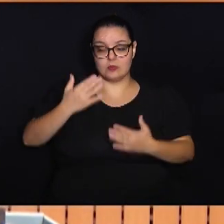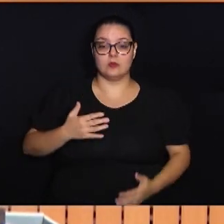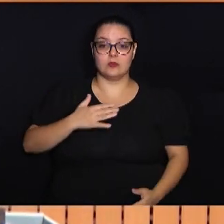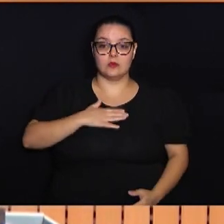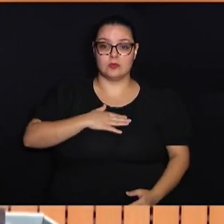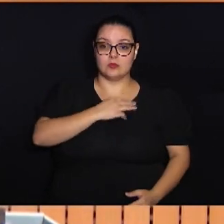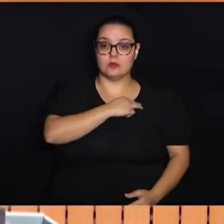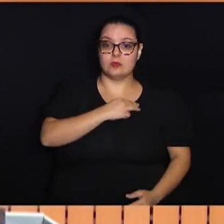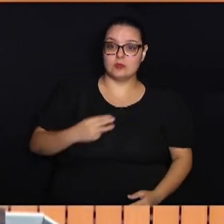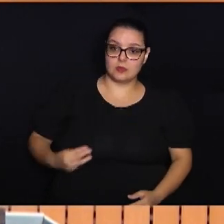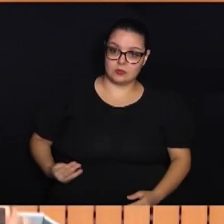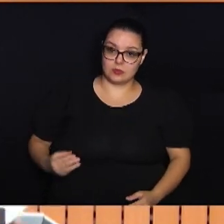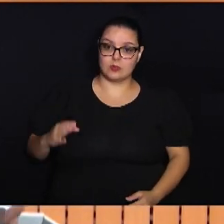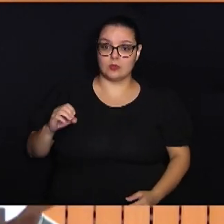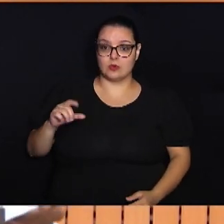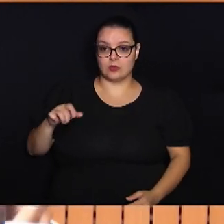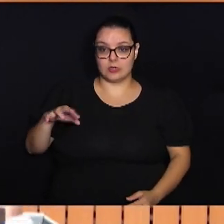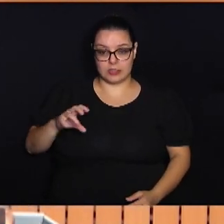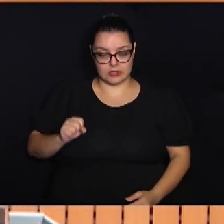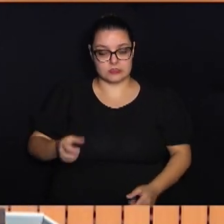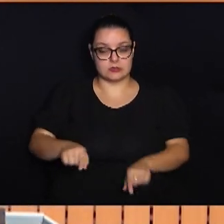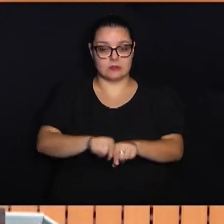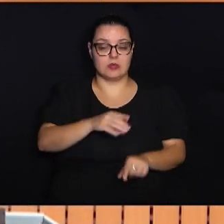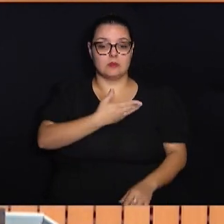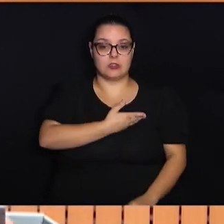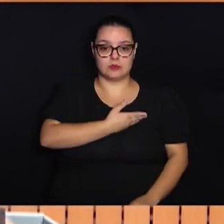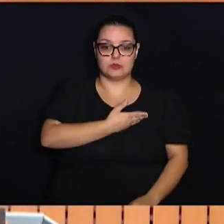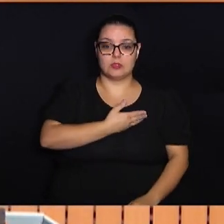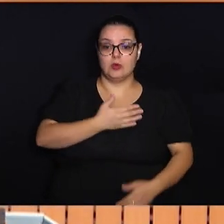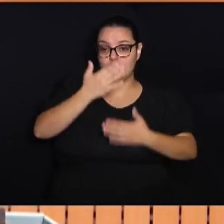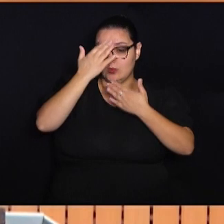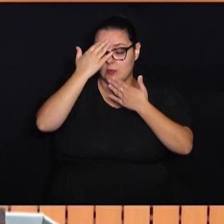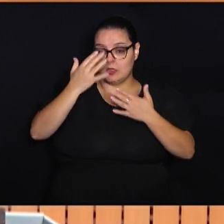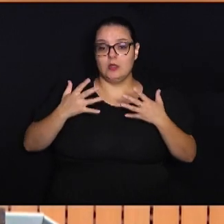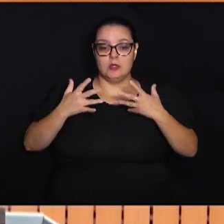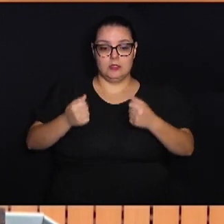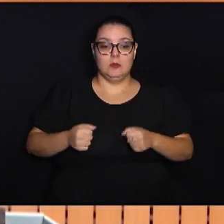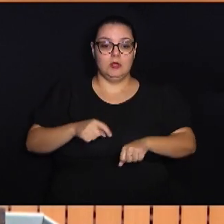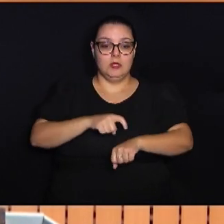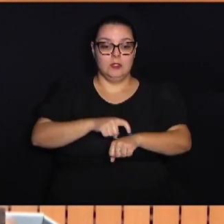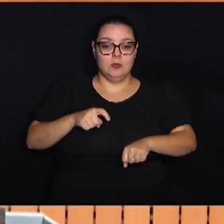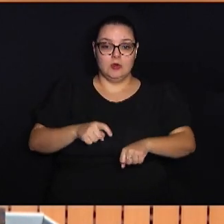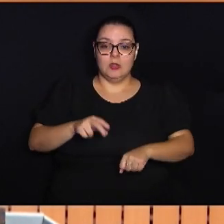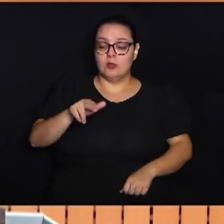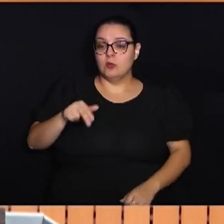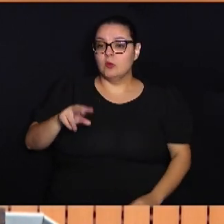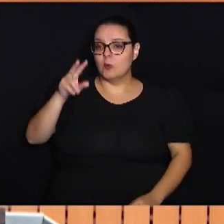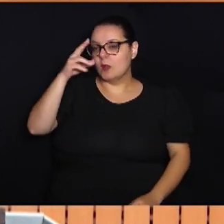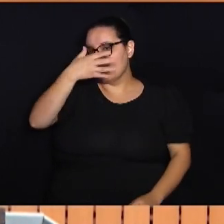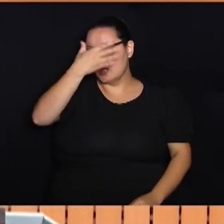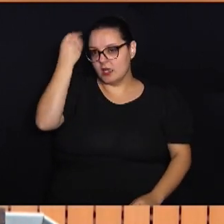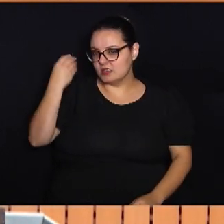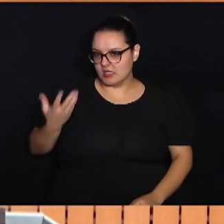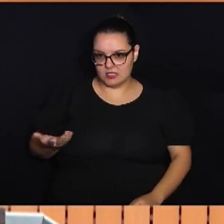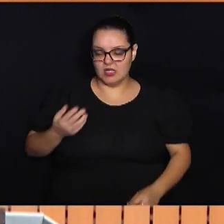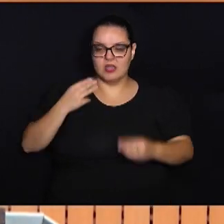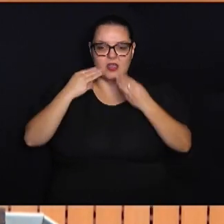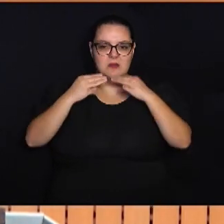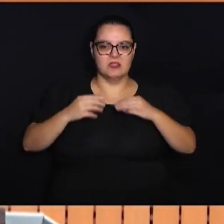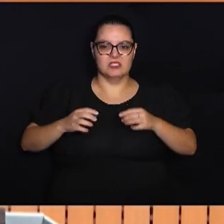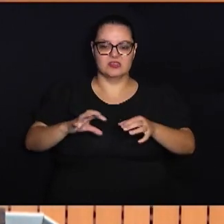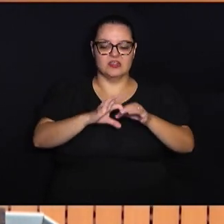Magela, tem diversas iniciativas, sejam pastorais, sejam sociais. Nós colaboramos aqui